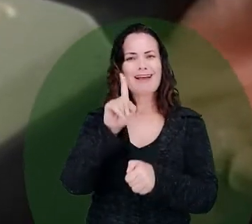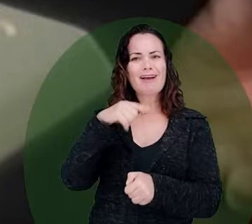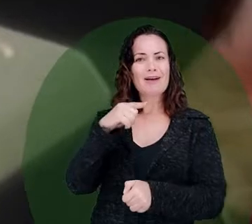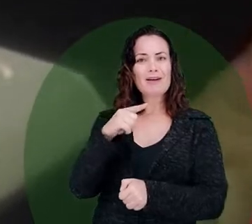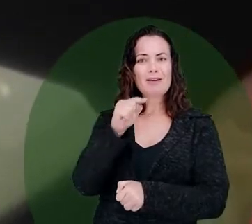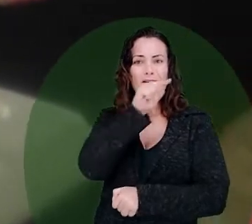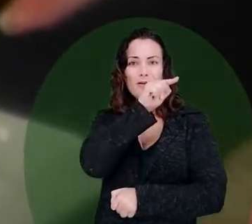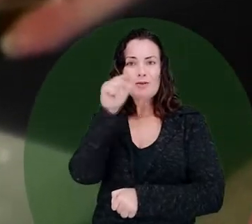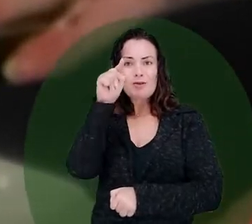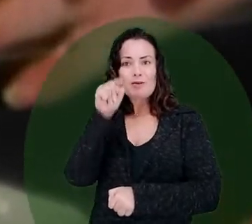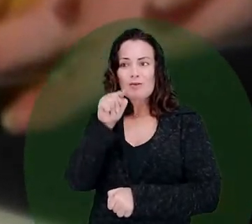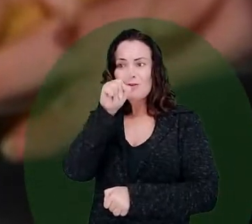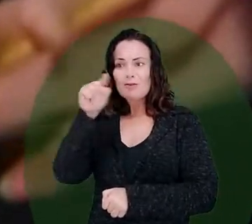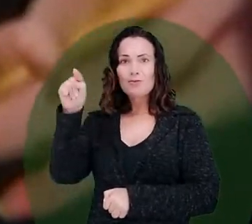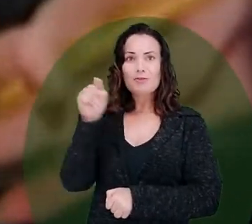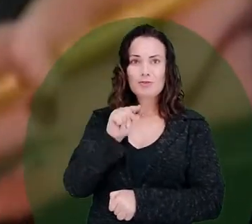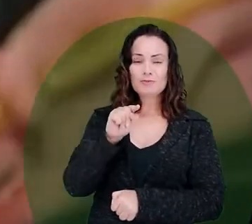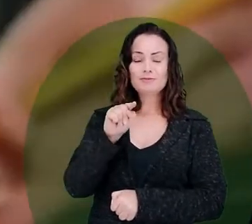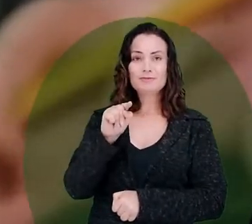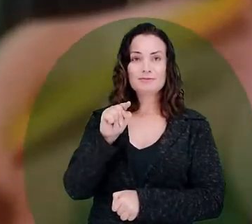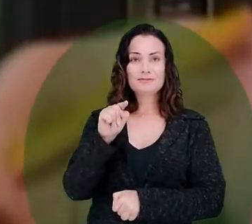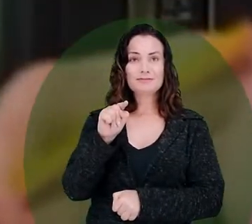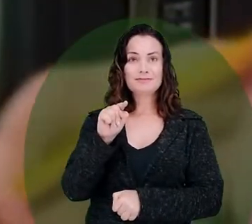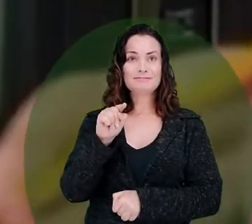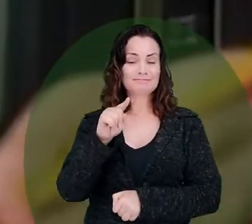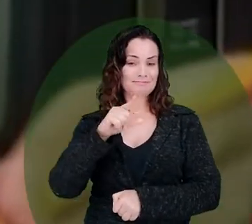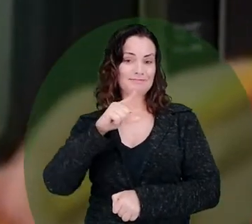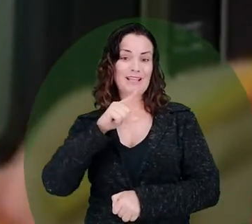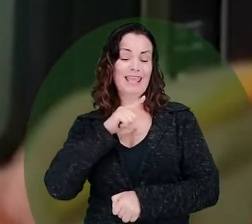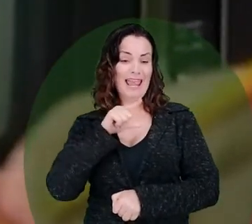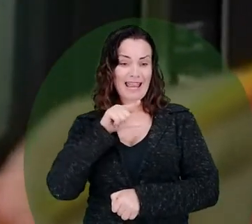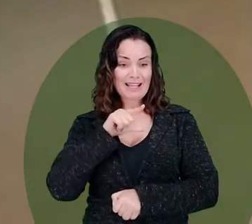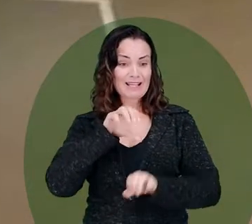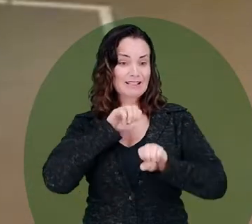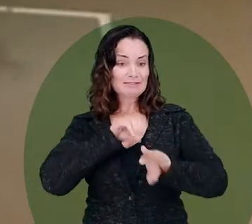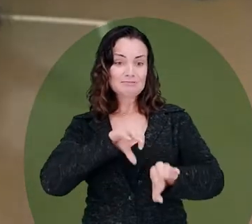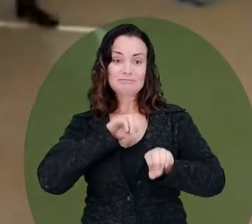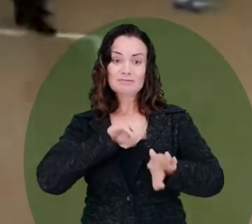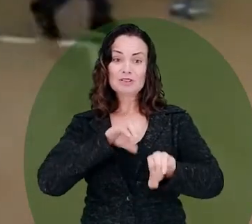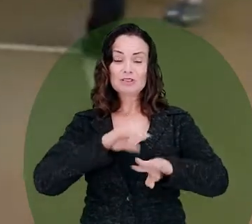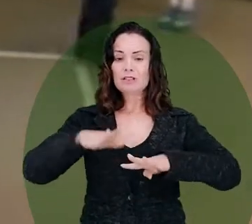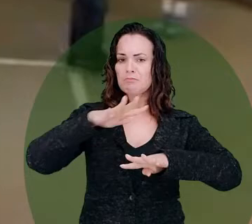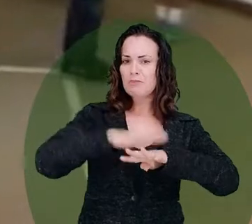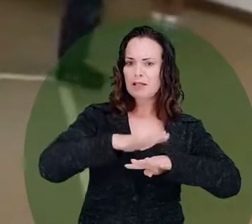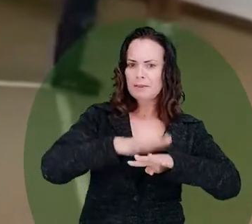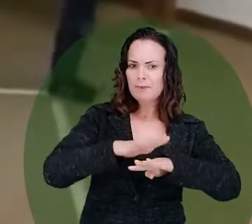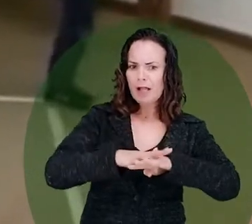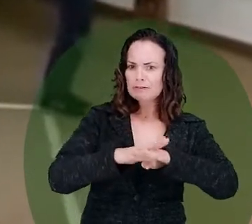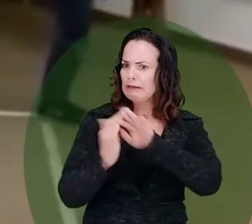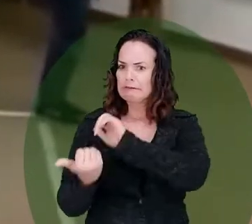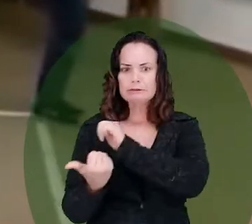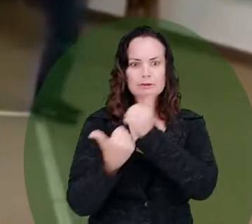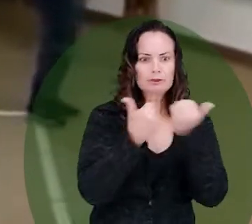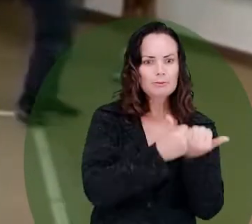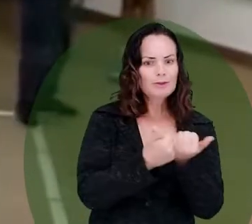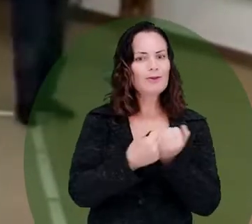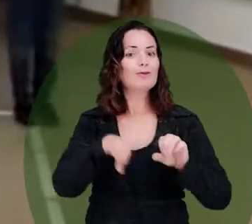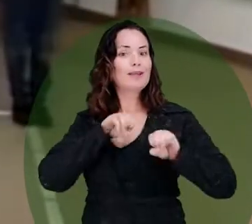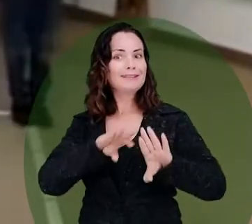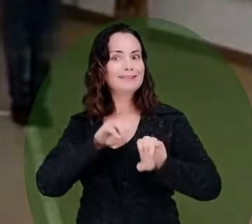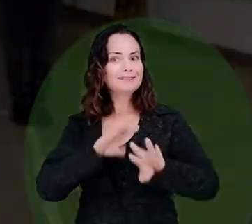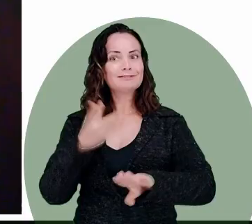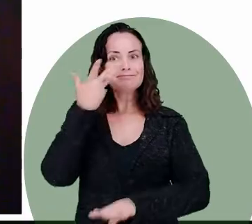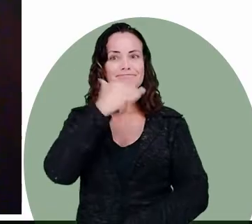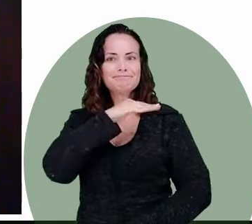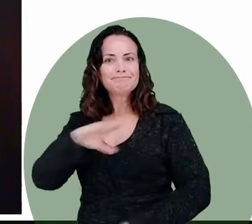Tinha um texto do Papert que dizia: em vez de ensinar matemática, vamos ensinar as crianças a fazer matemática. Ele se formou na